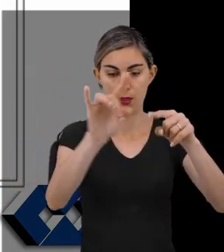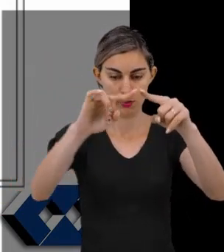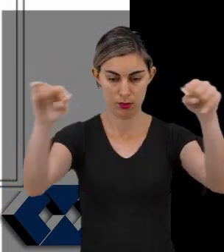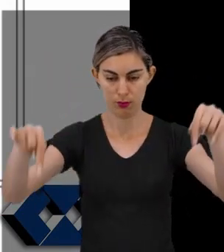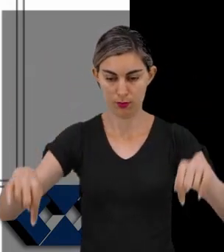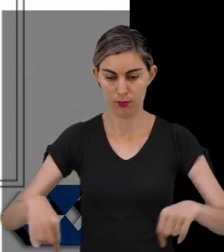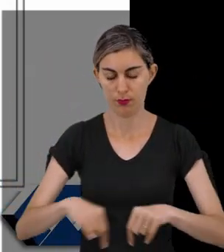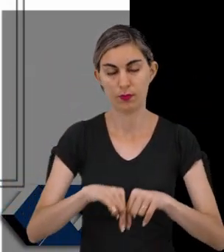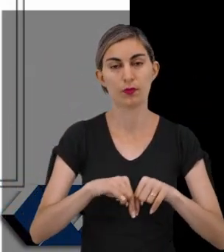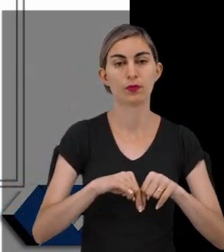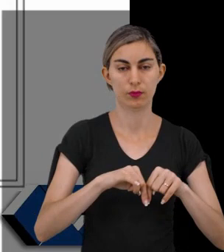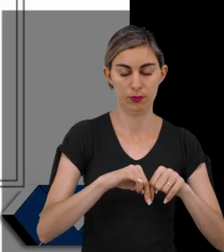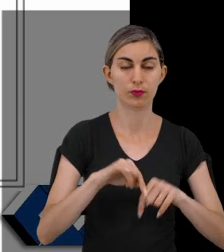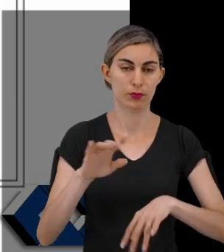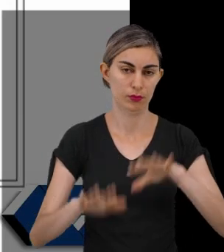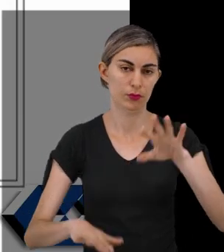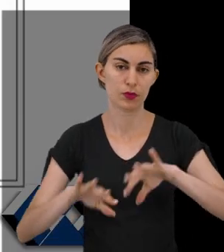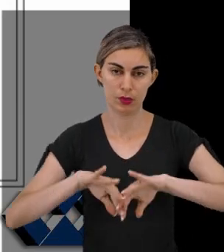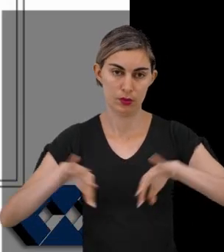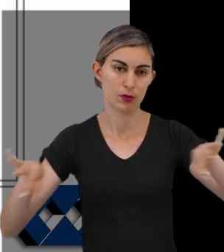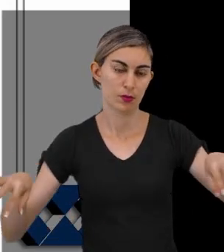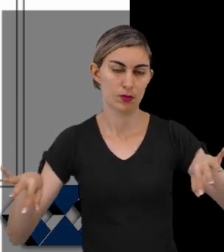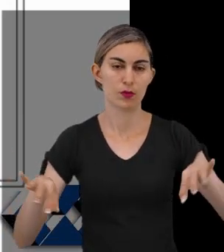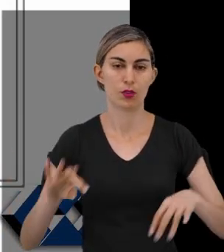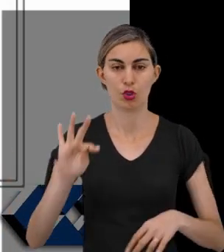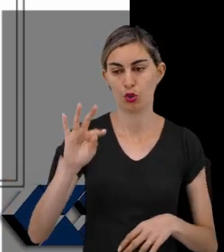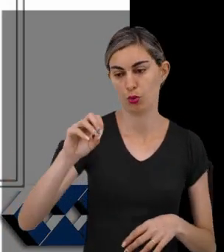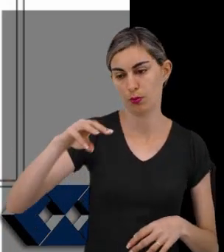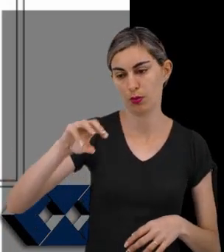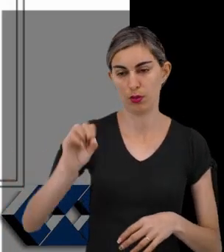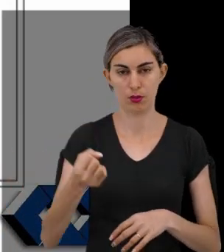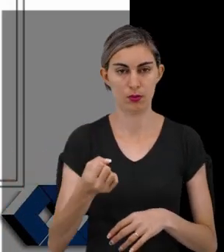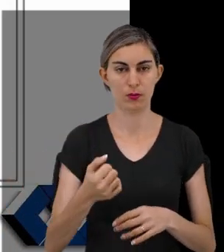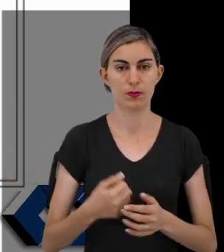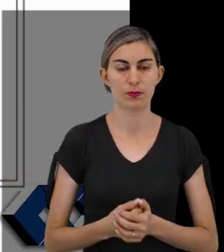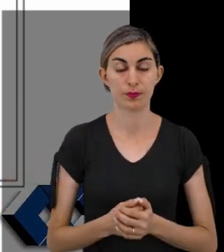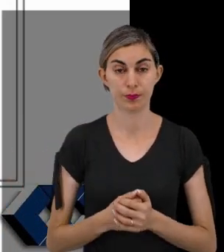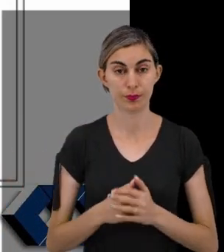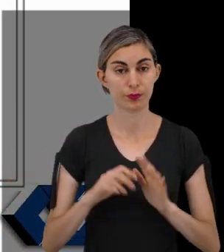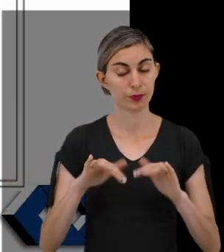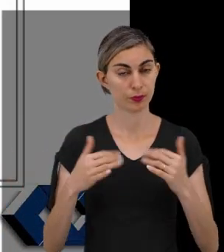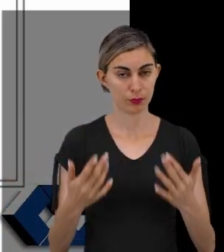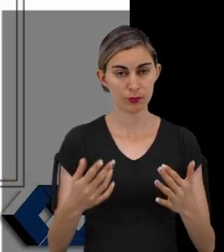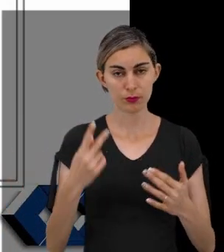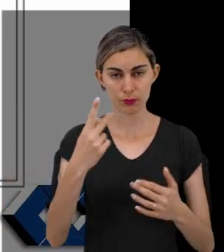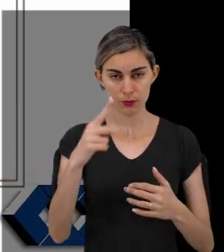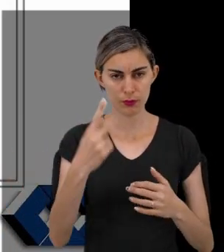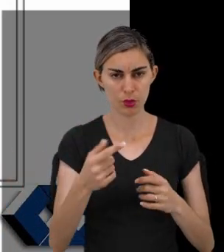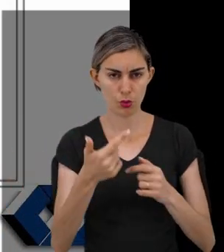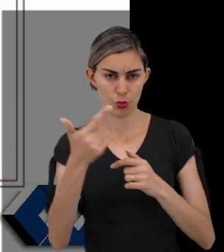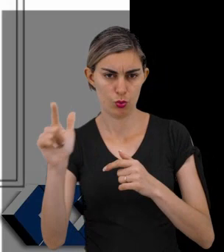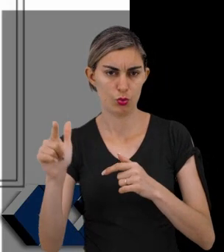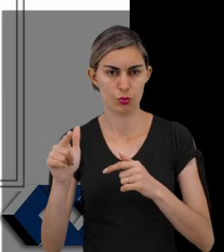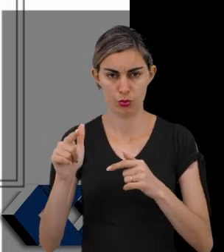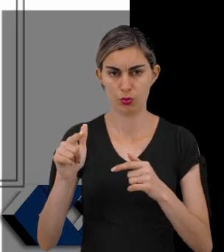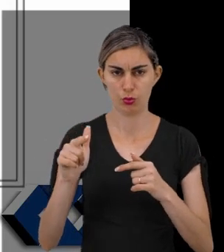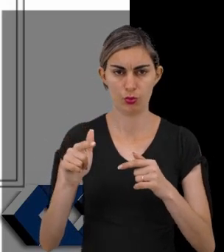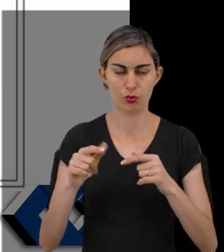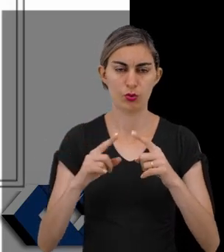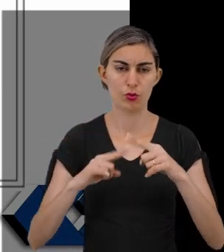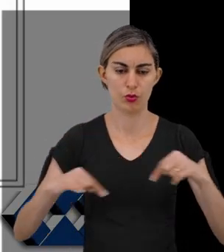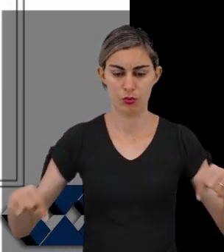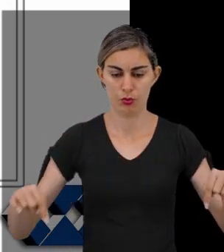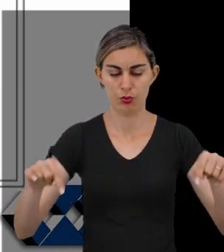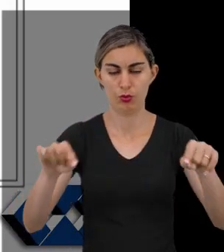um circuito independente lá do circuito das tomadas. Tá? Esses outros pontos aqui, eles são aí as